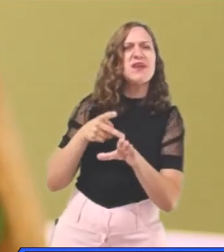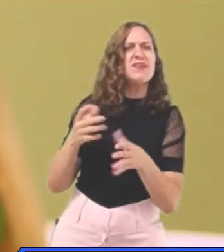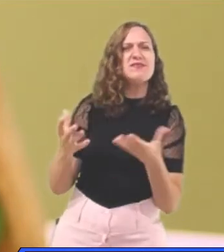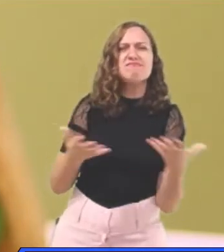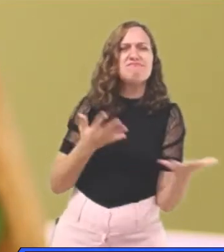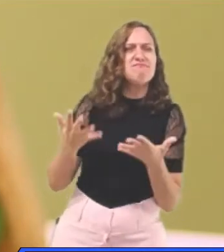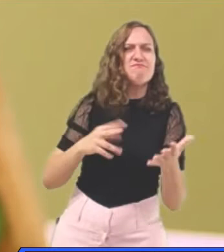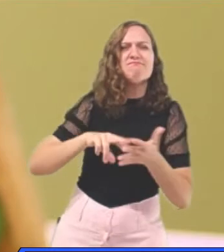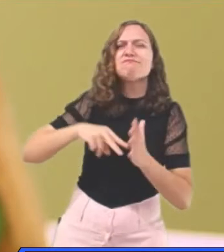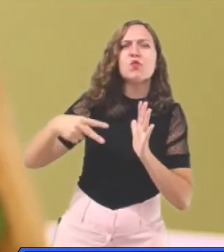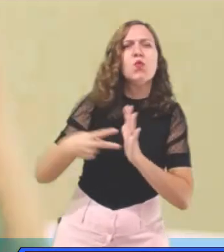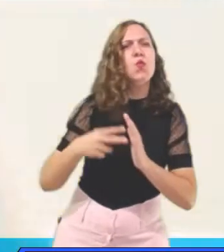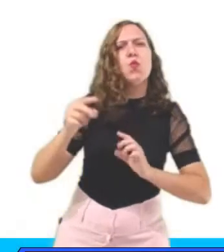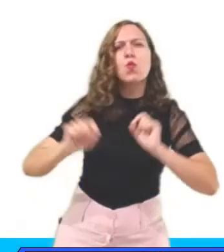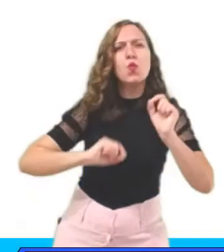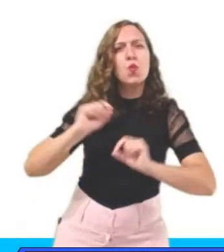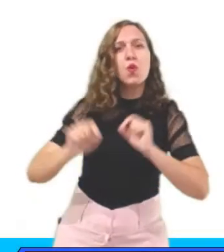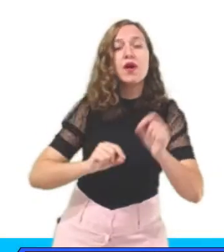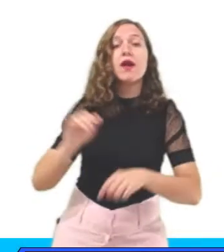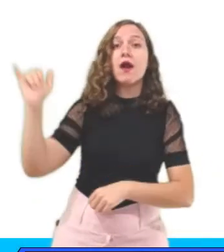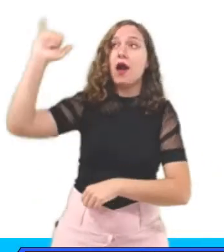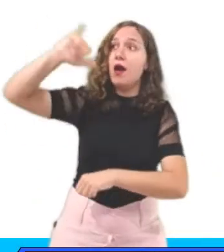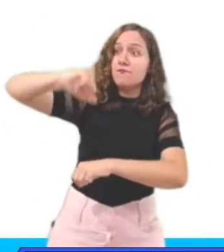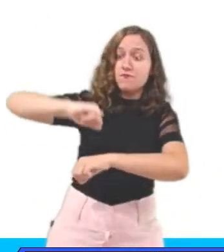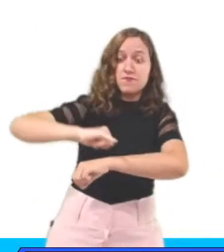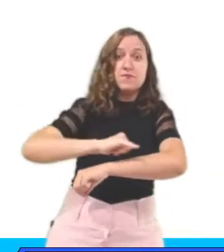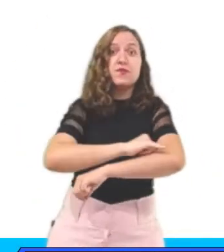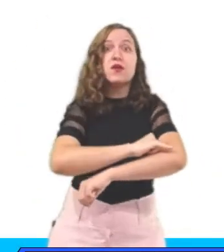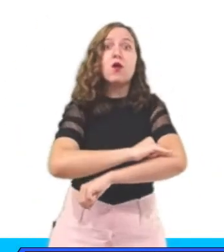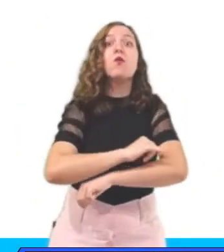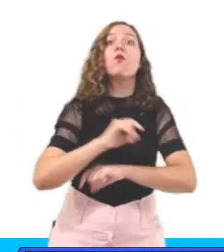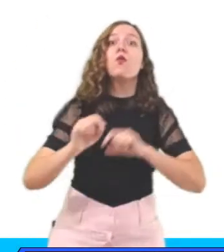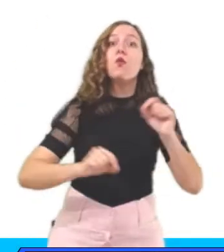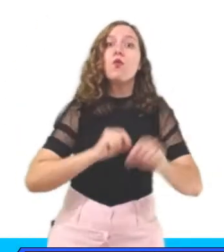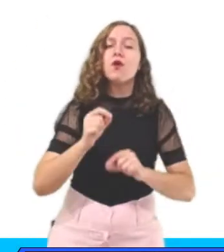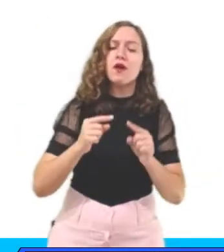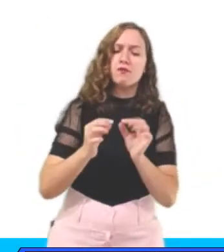só, isso significa que o avião está a